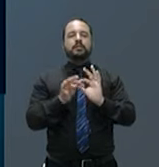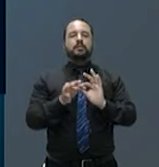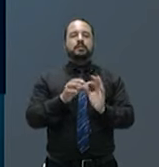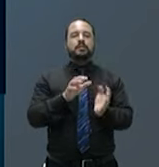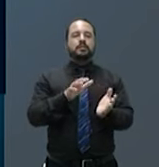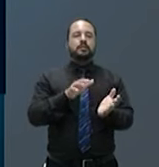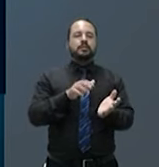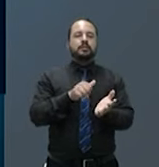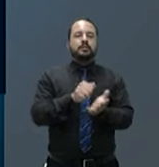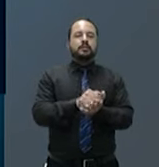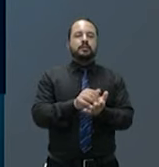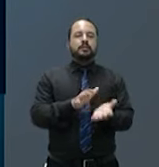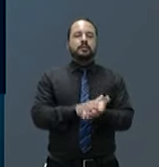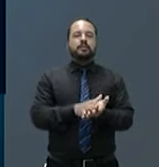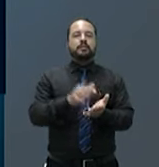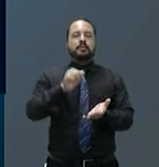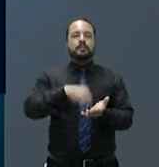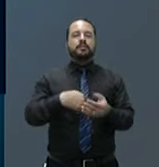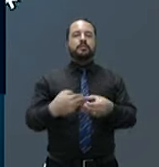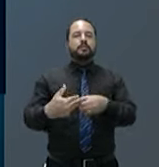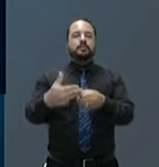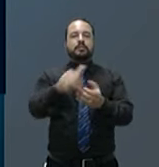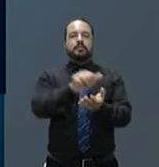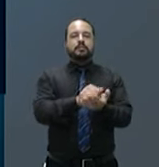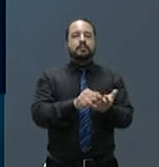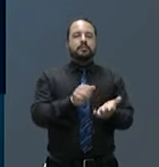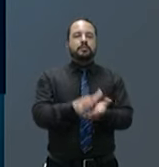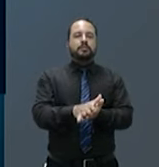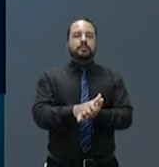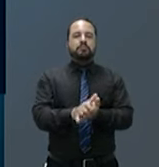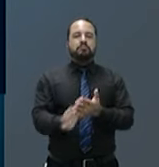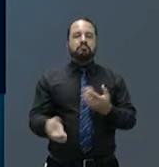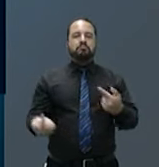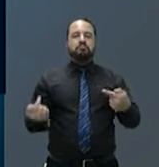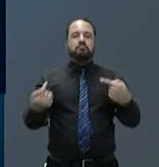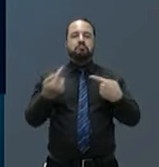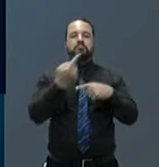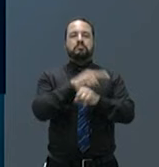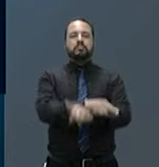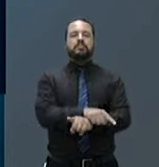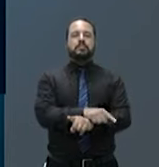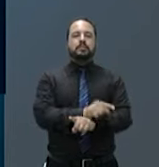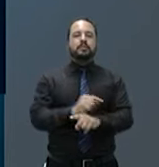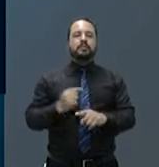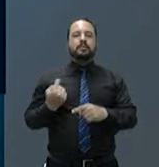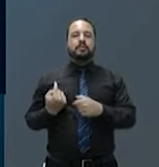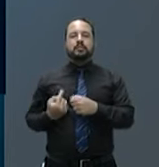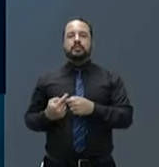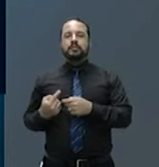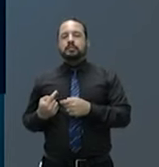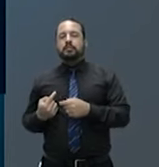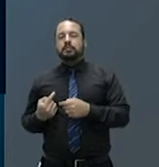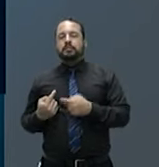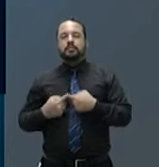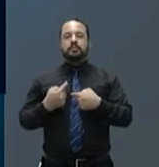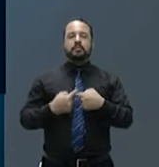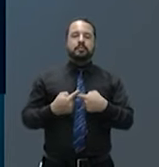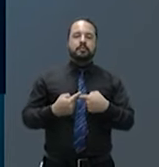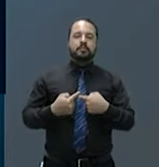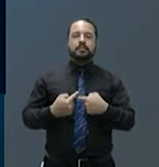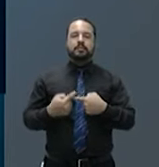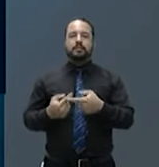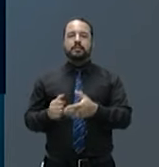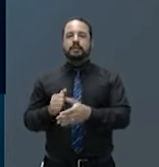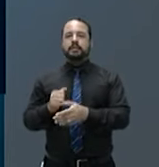sustenta que a multa é inaplicável a esse tipo de situação, justamente porque o município busca um juízo